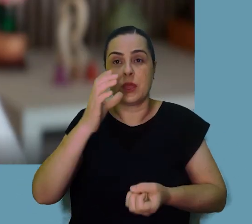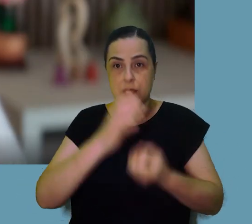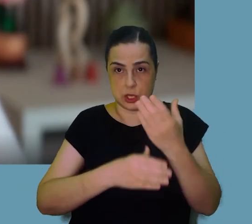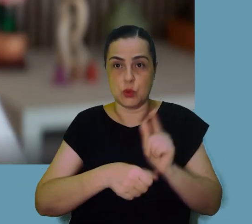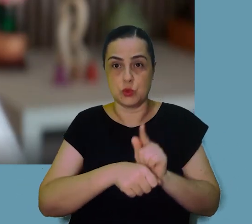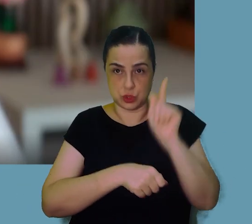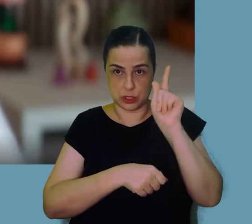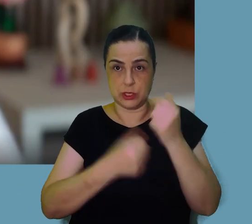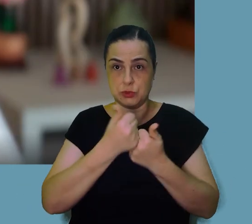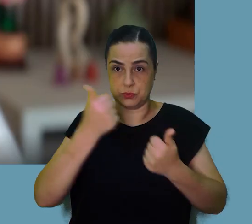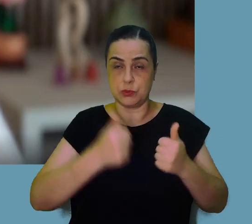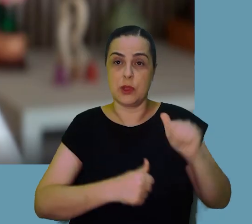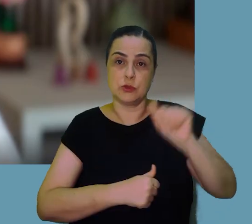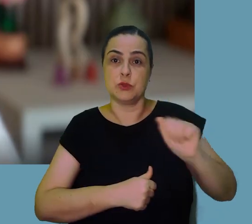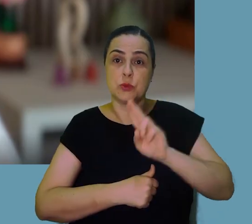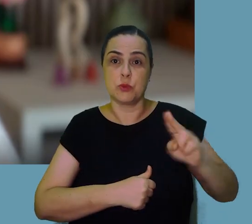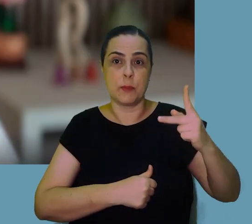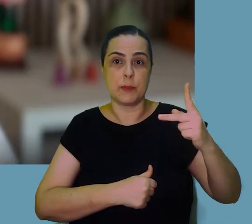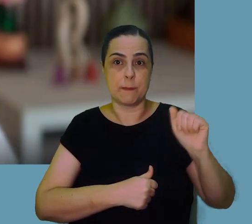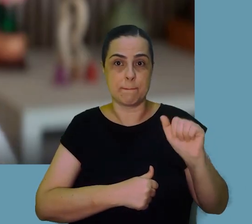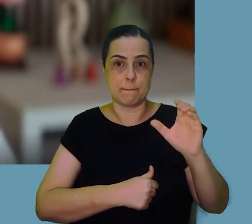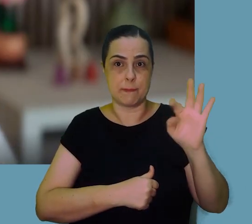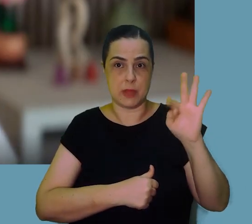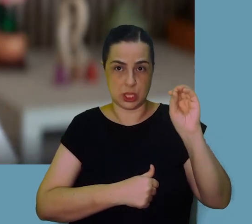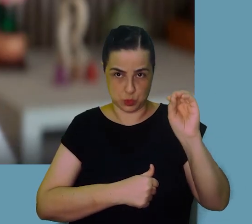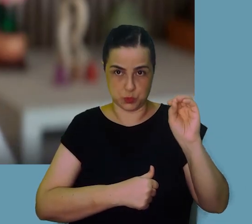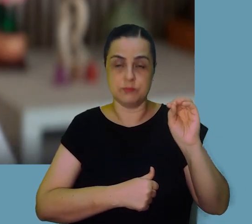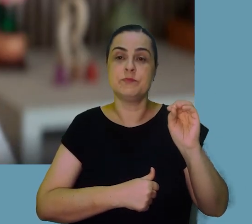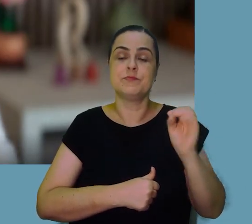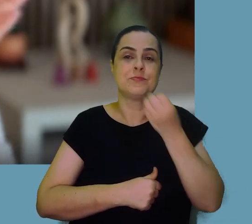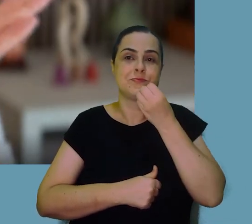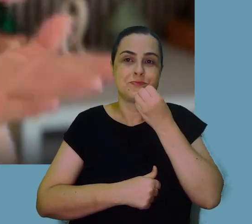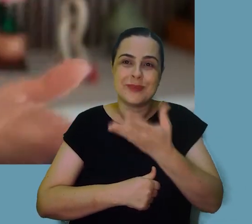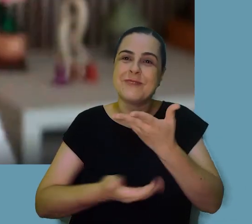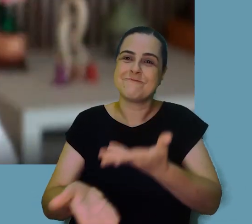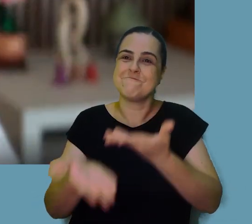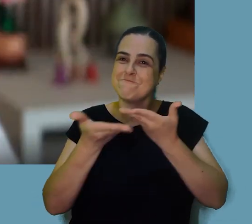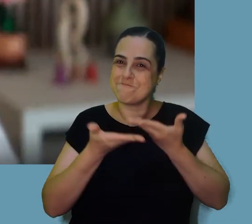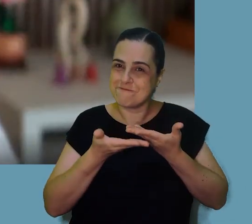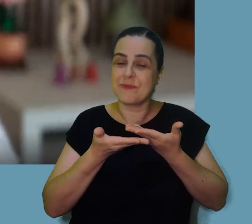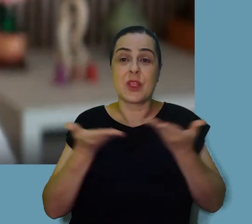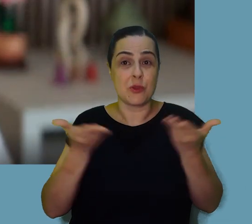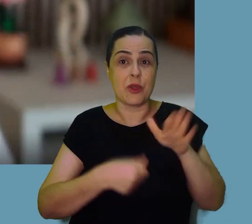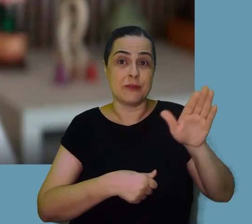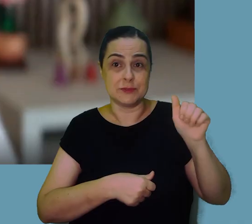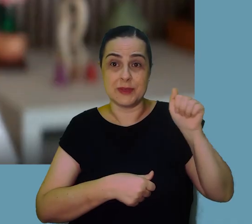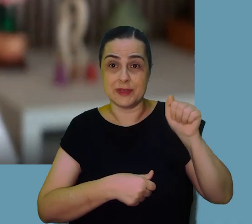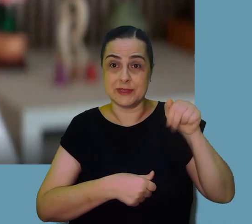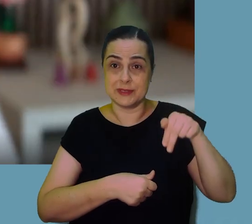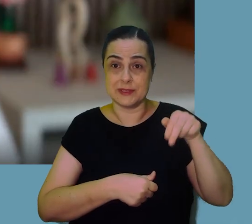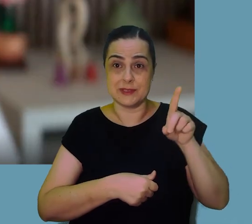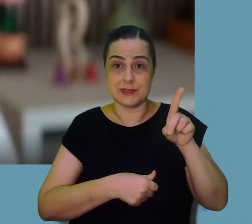e gerente executivo da Associação Pacto de Promoção pela Equidade Racial. Então, muito boas-vindas, Gibson. Vou passar para a